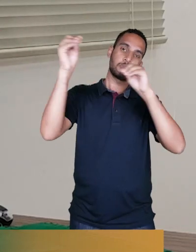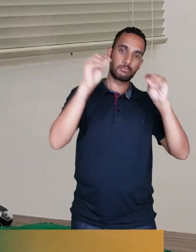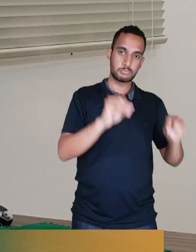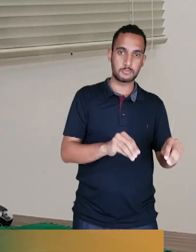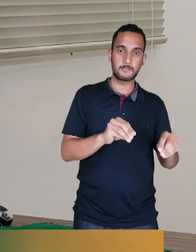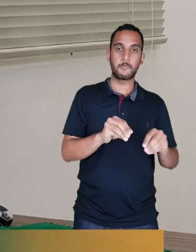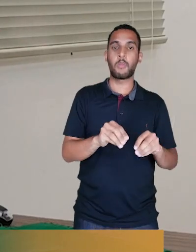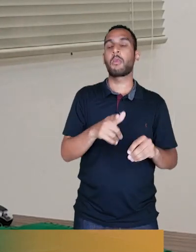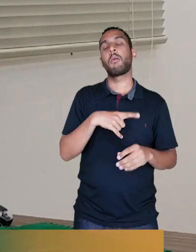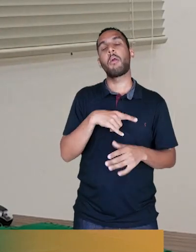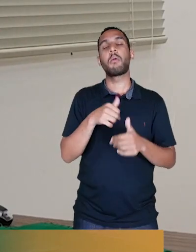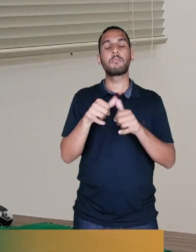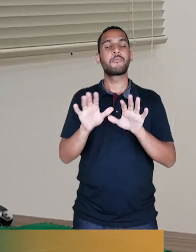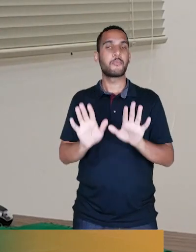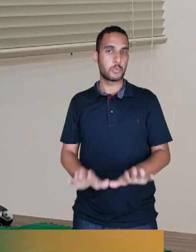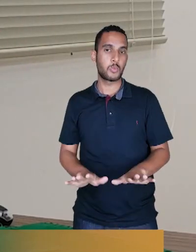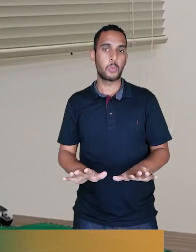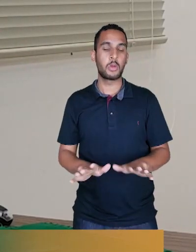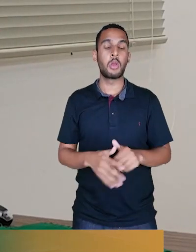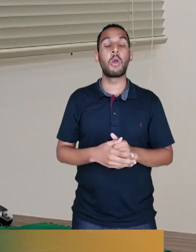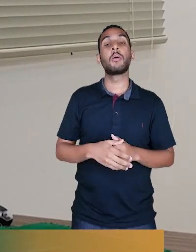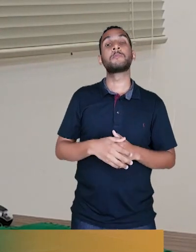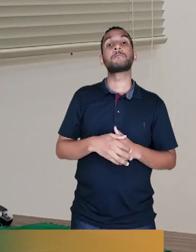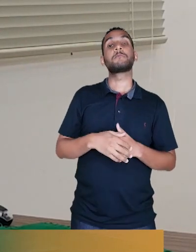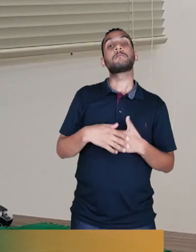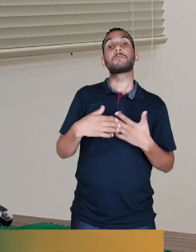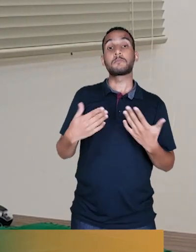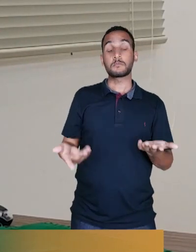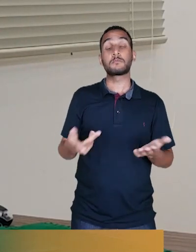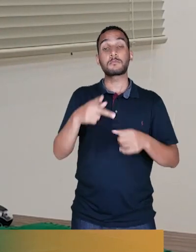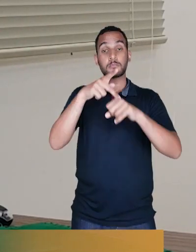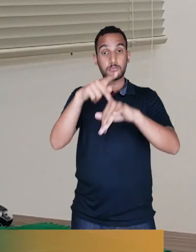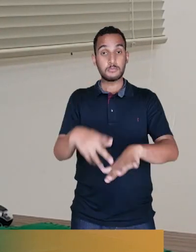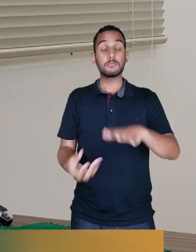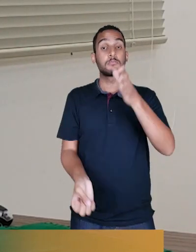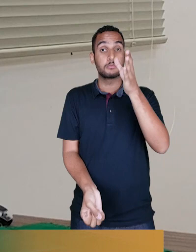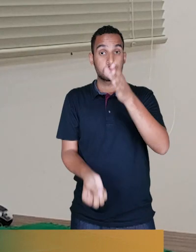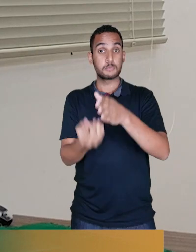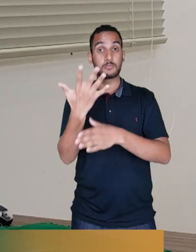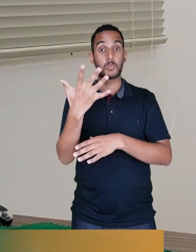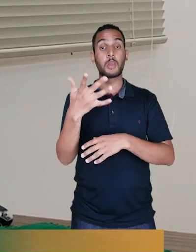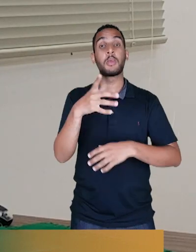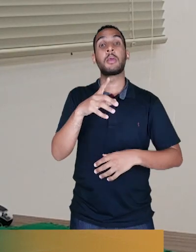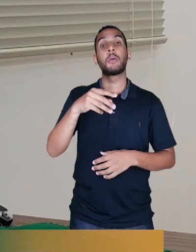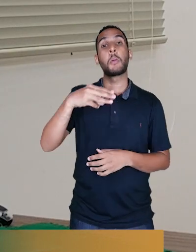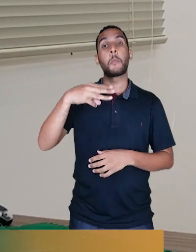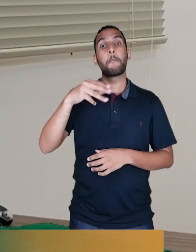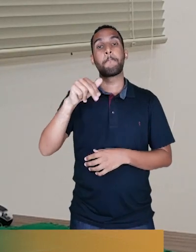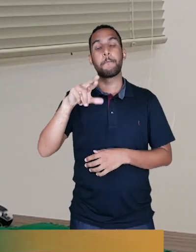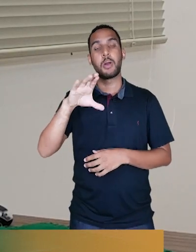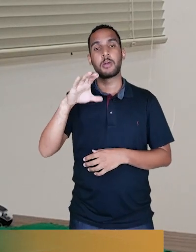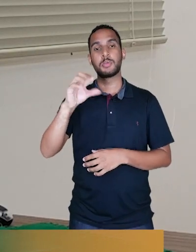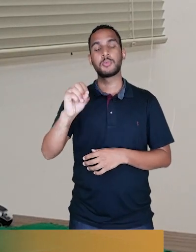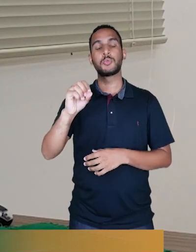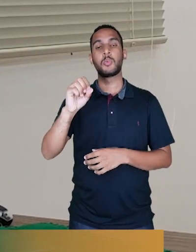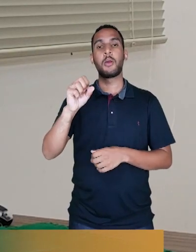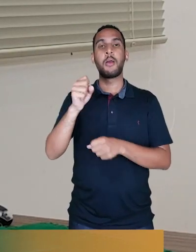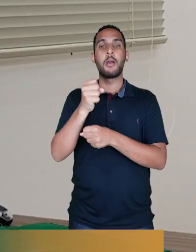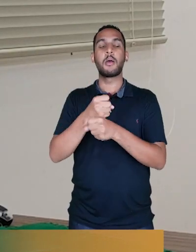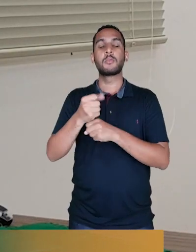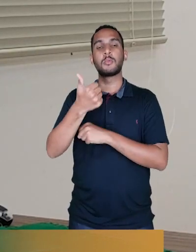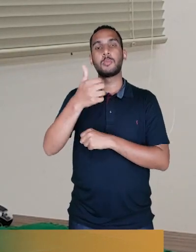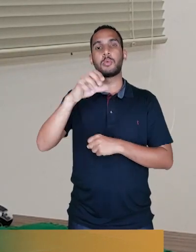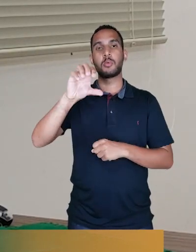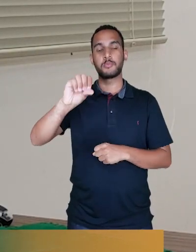fazer missão e aqui permaneceu ea paróquia foi criada mesmo em março de 54